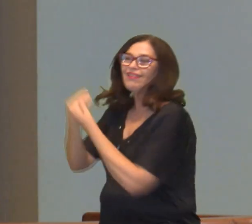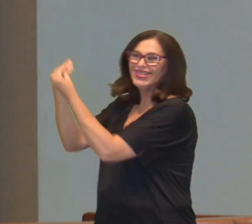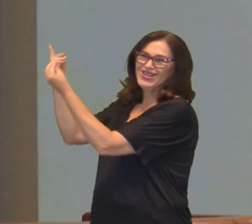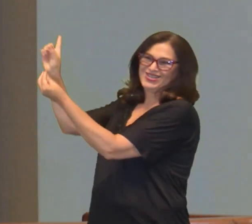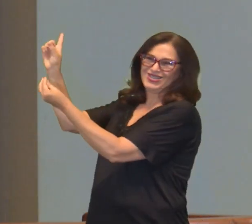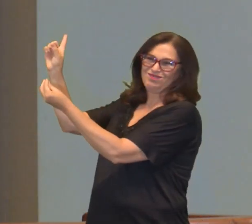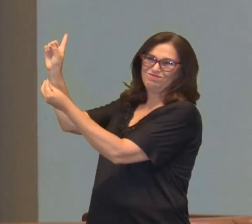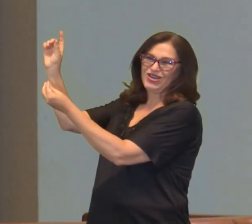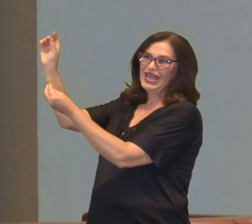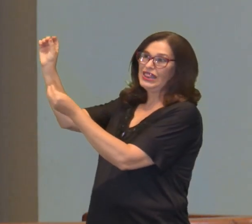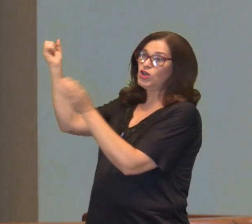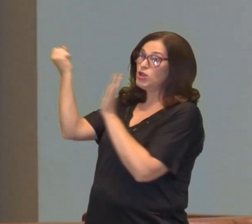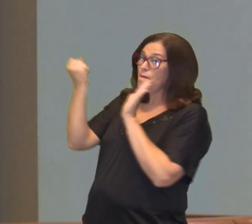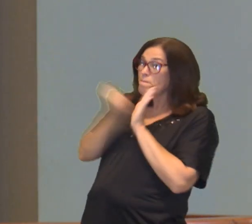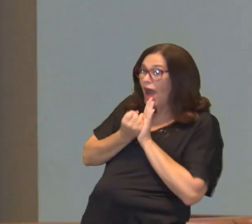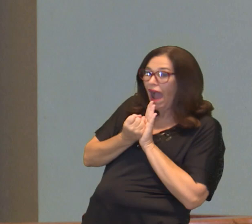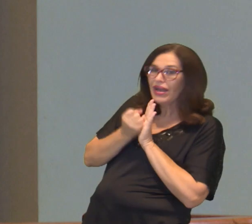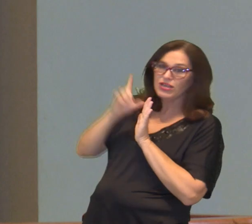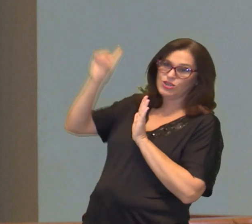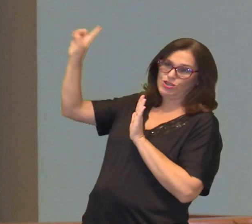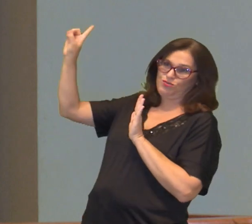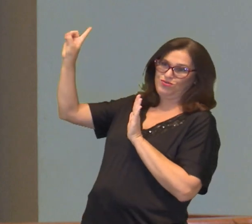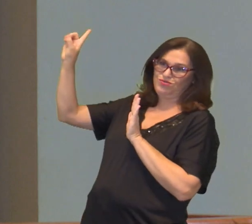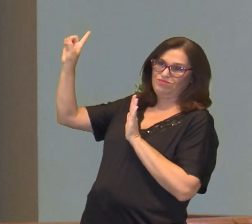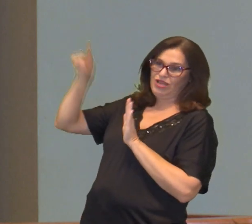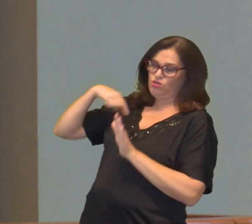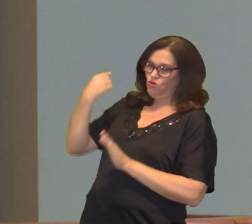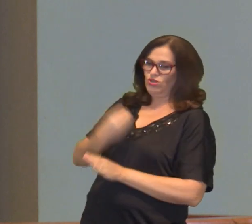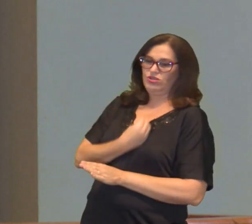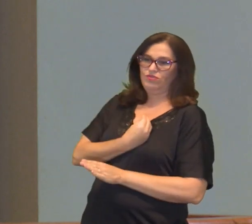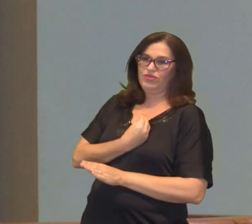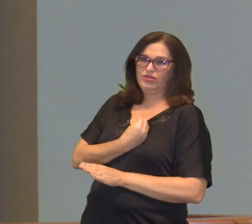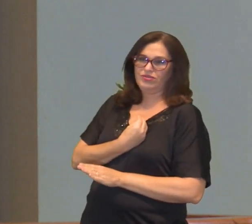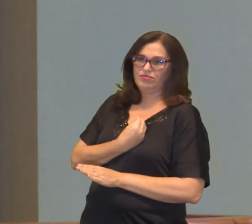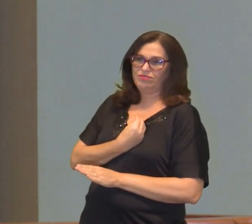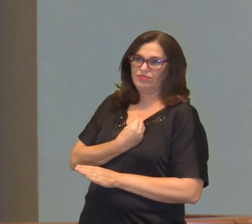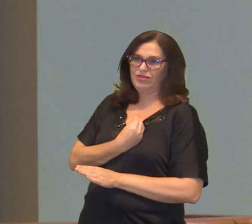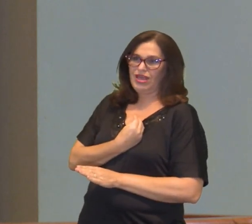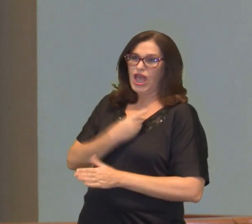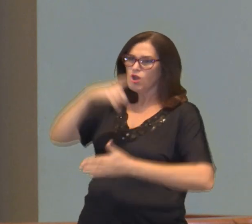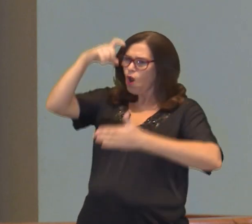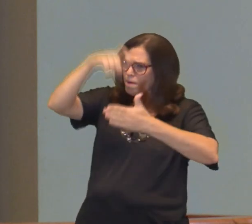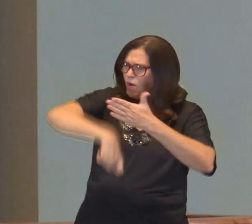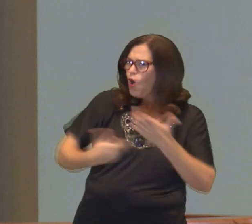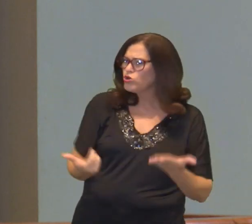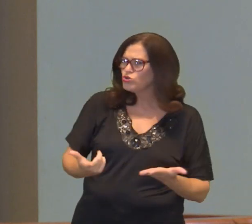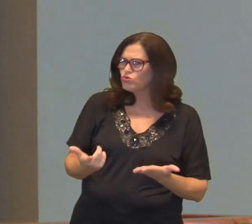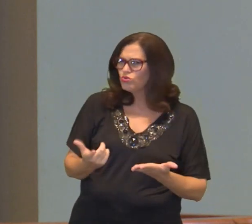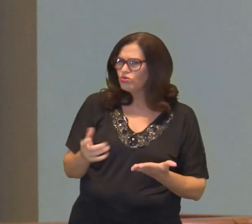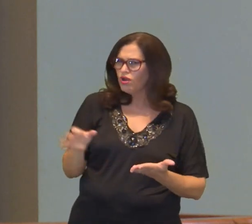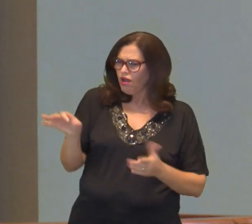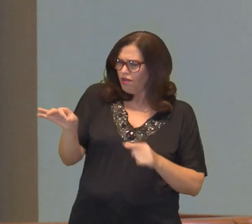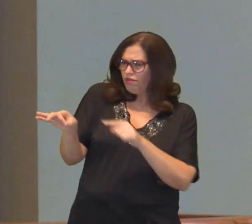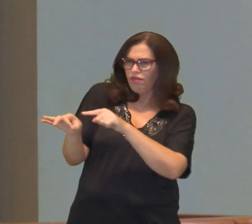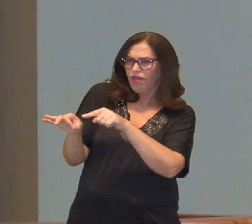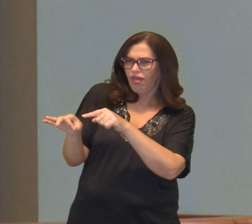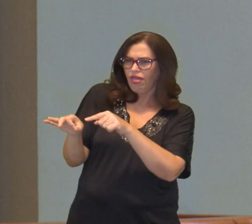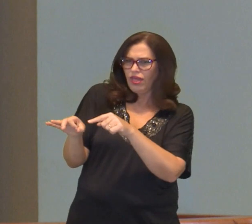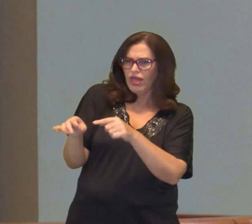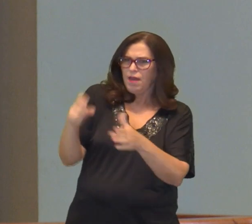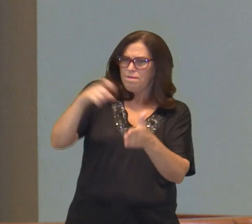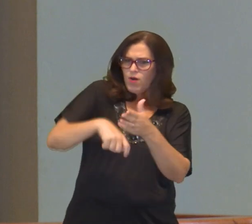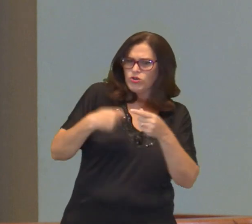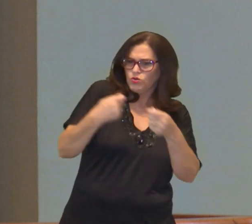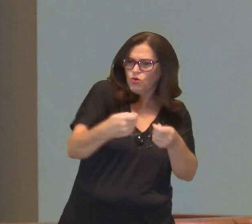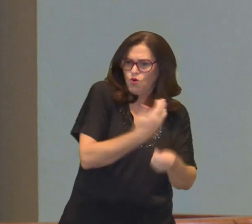Deus. A gente considera só a questão do tributo para César e nos esquecemos